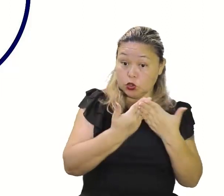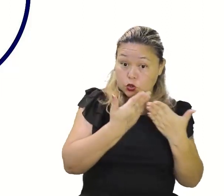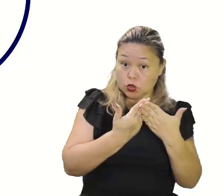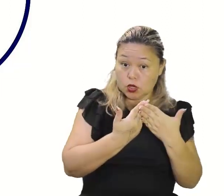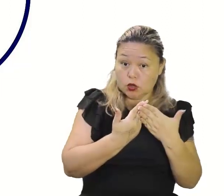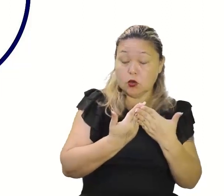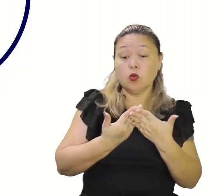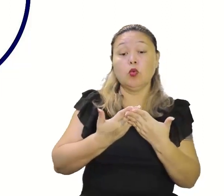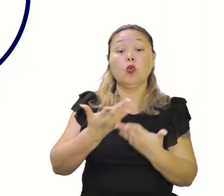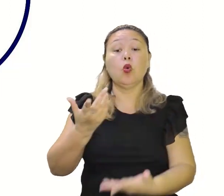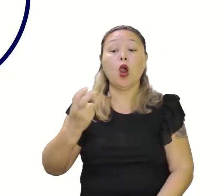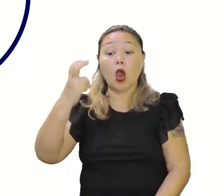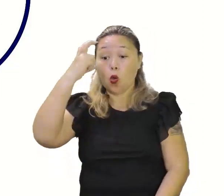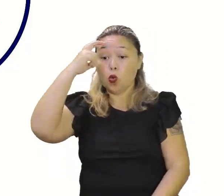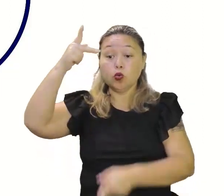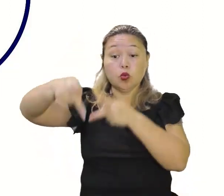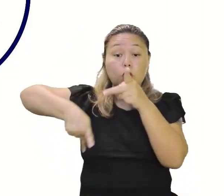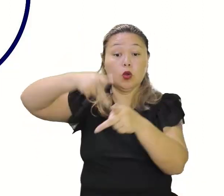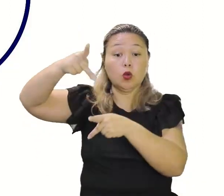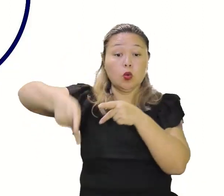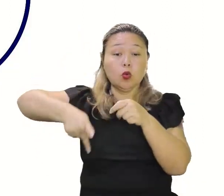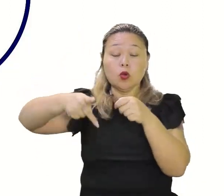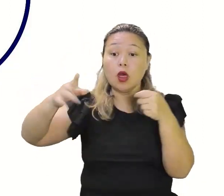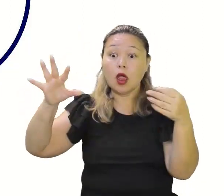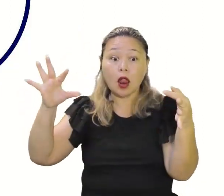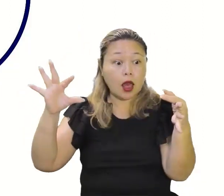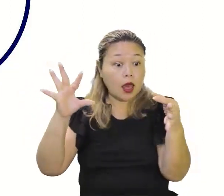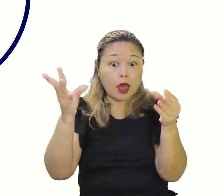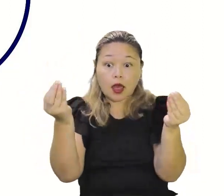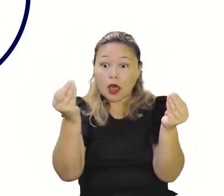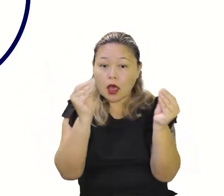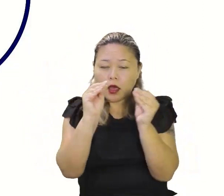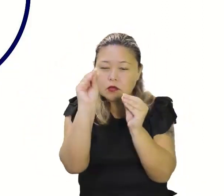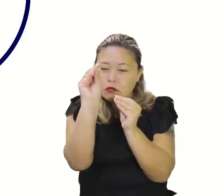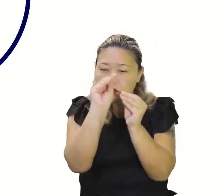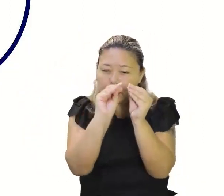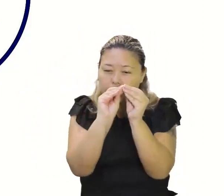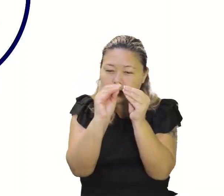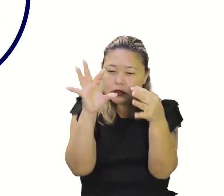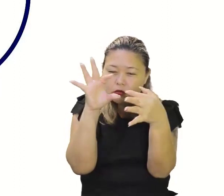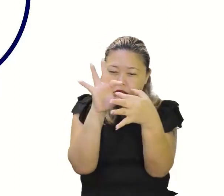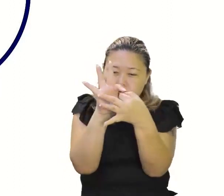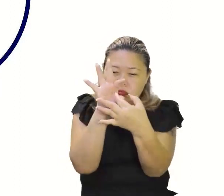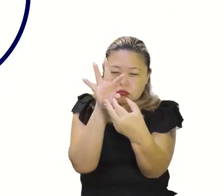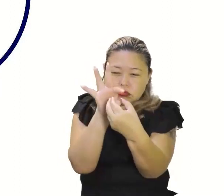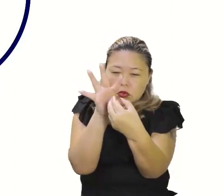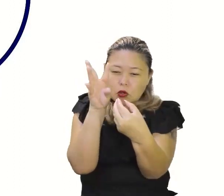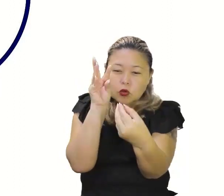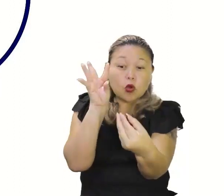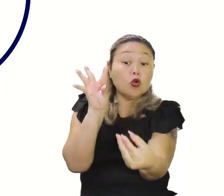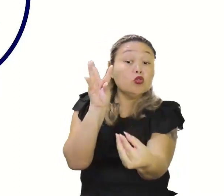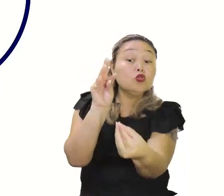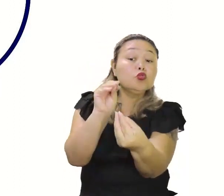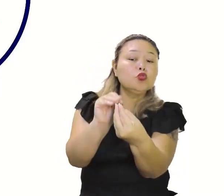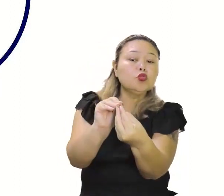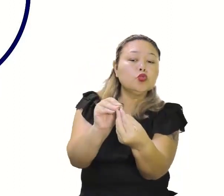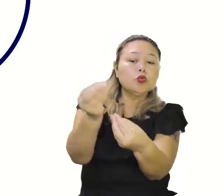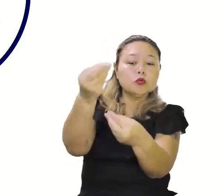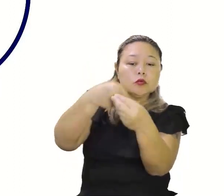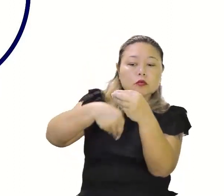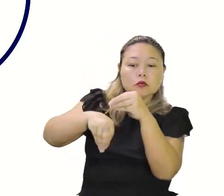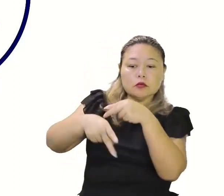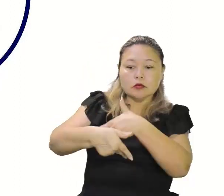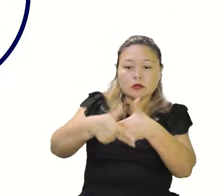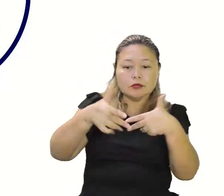a cultura do povo e existe a interseção, esse miolinho aqui, ó. Quando junta uma coisa com a outra, a gente tem